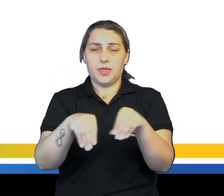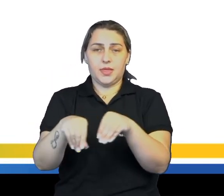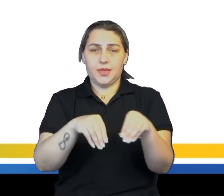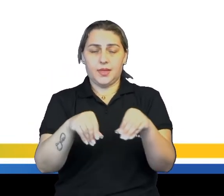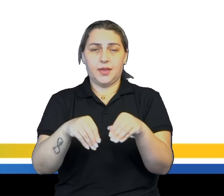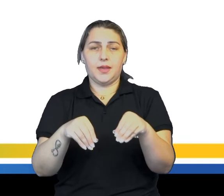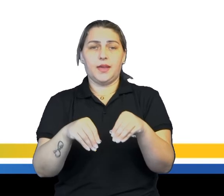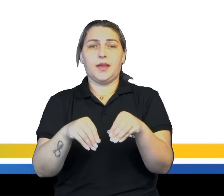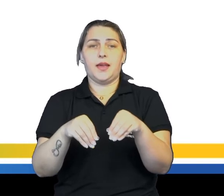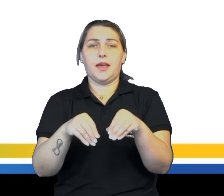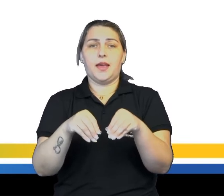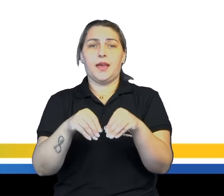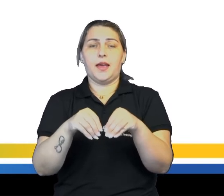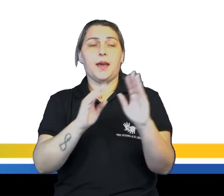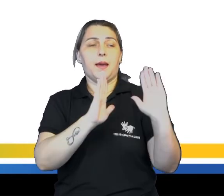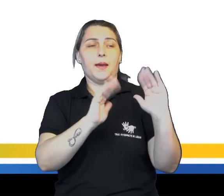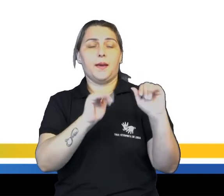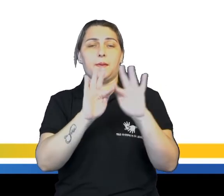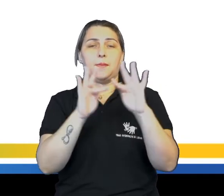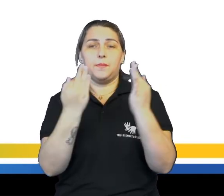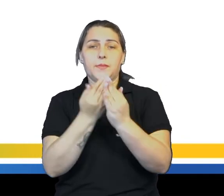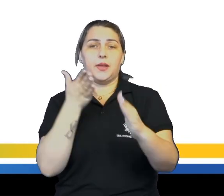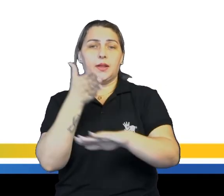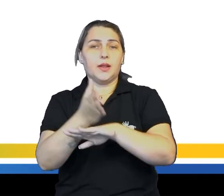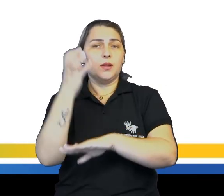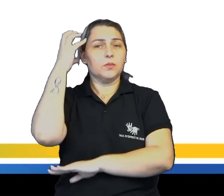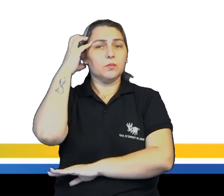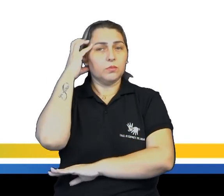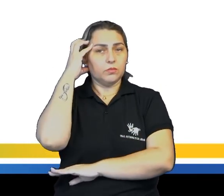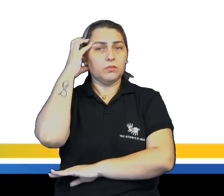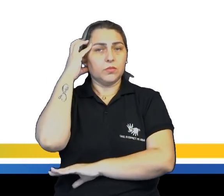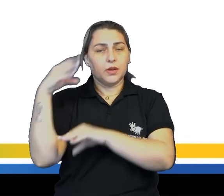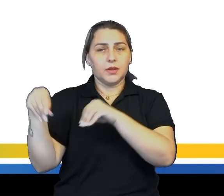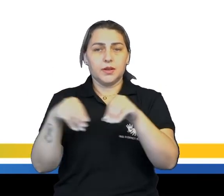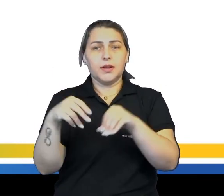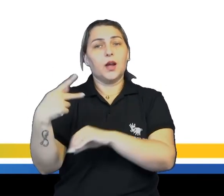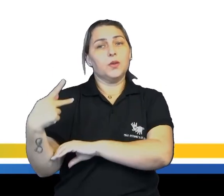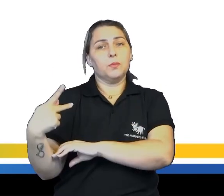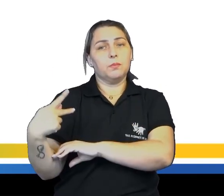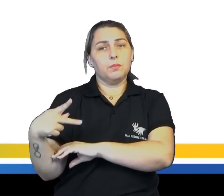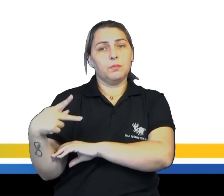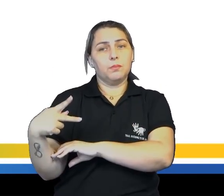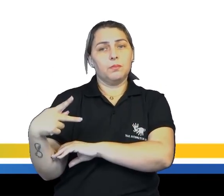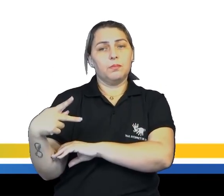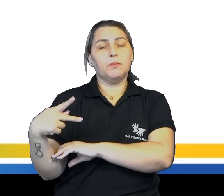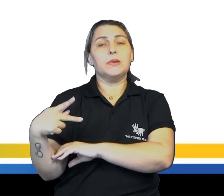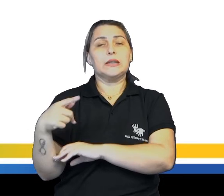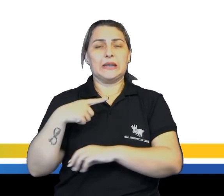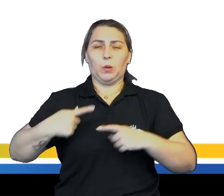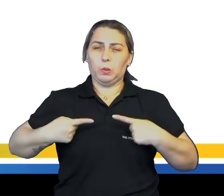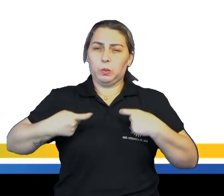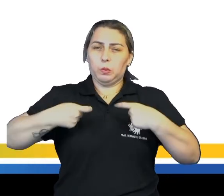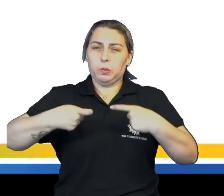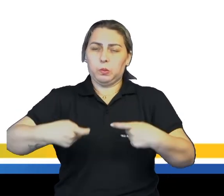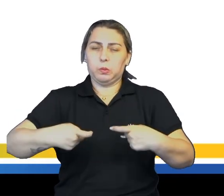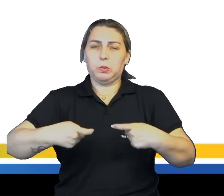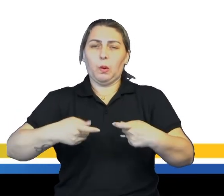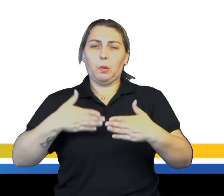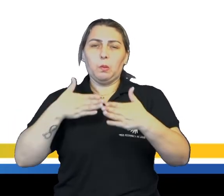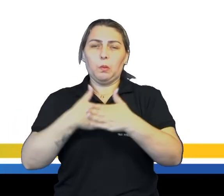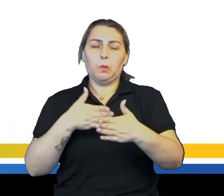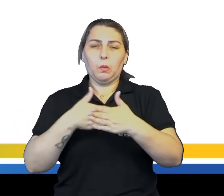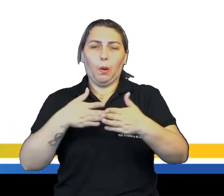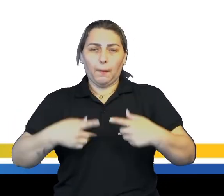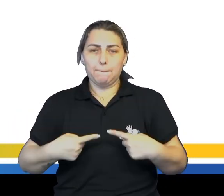da parentaia. Eu entrei no Mato Grosso, dei em terras paraguaia. Lá tinha revolução, enfrentei